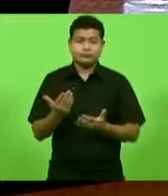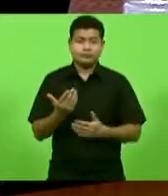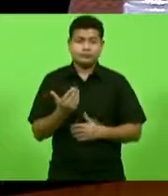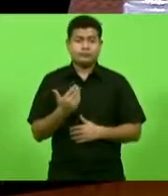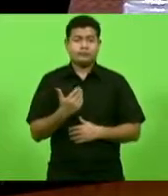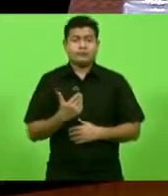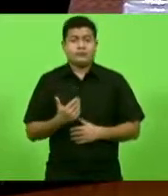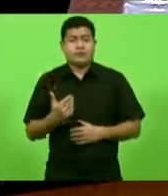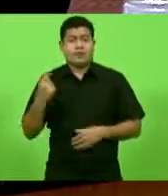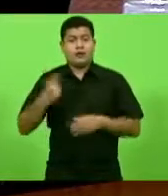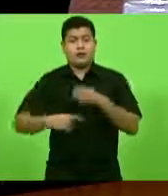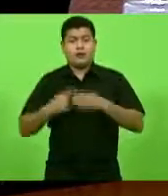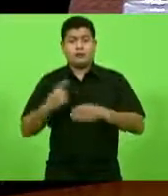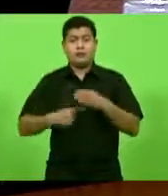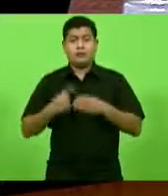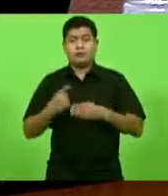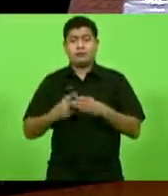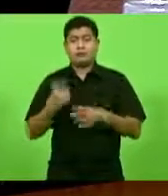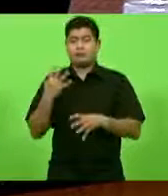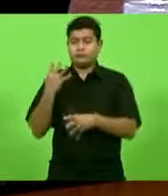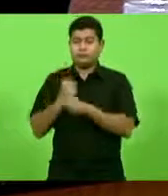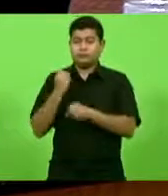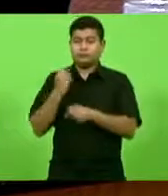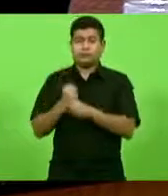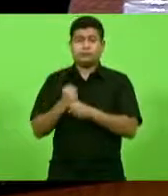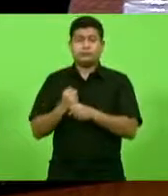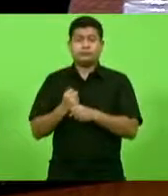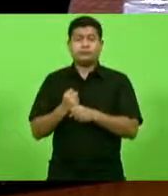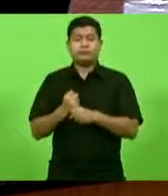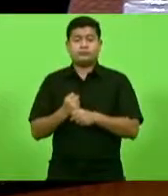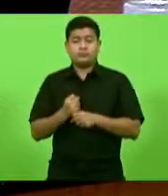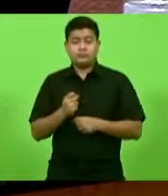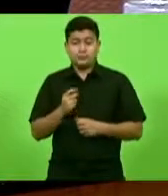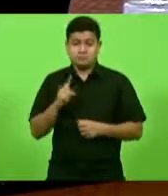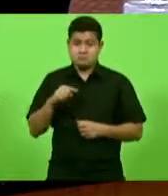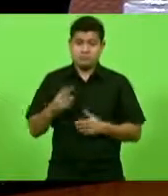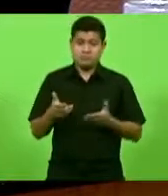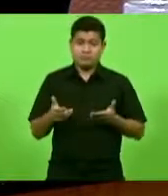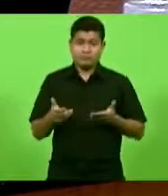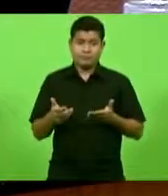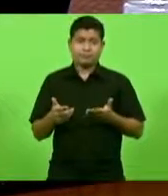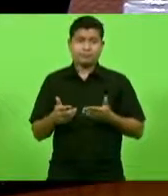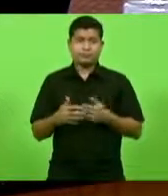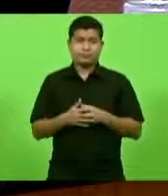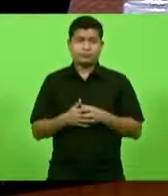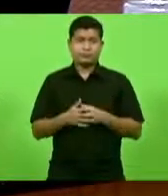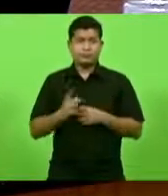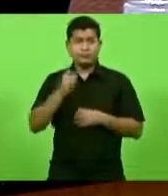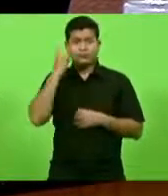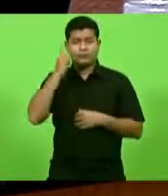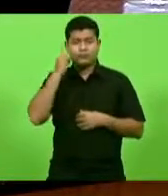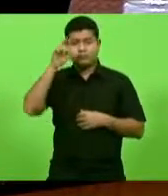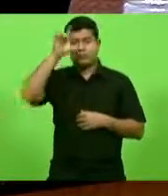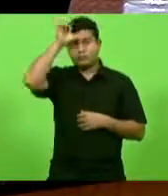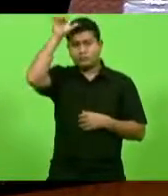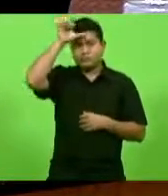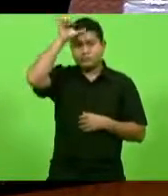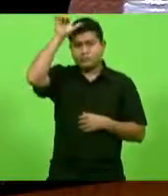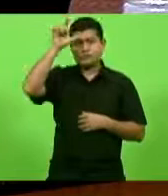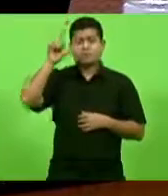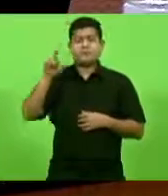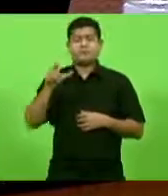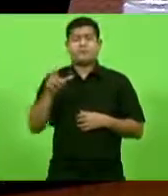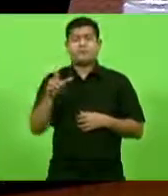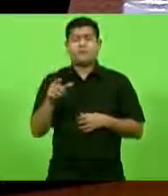da Comissão de Finanças, que foi com o deputado Sargento Lima, com o